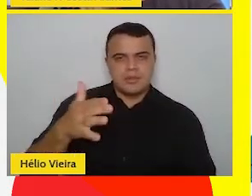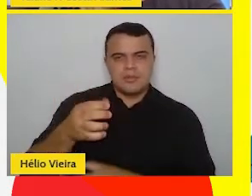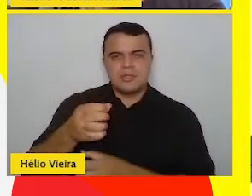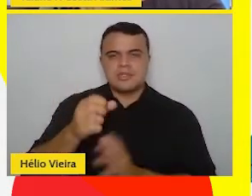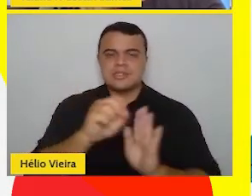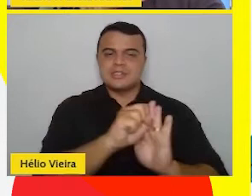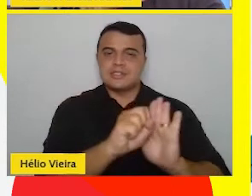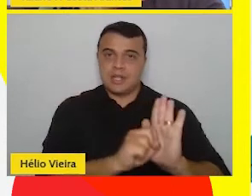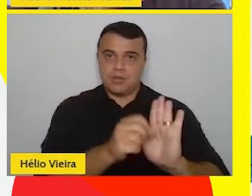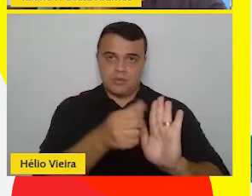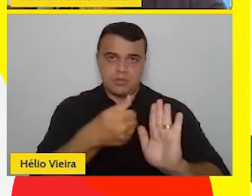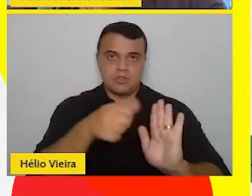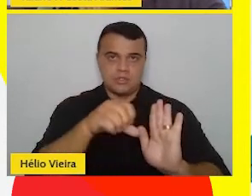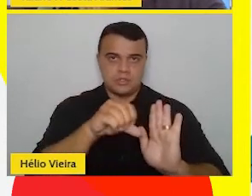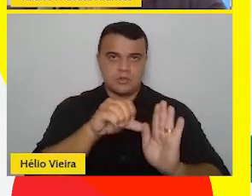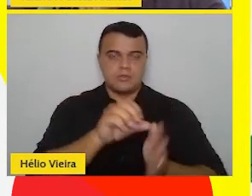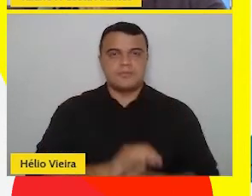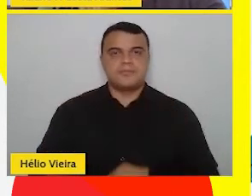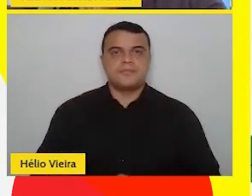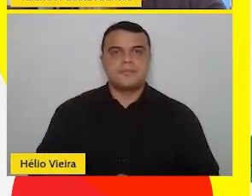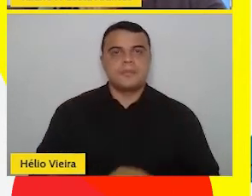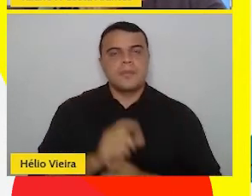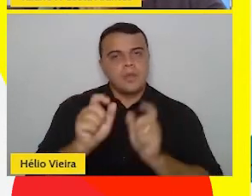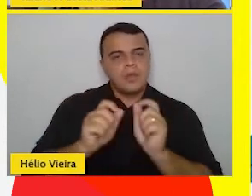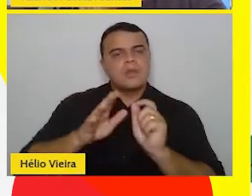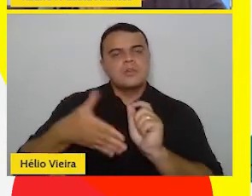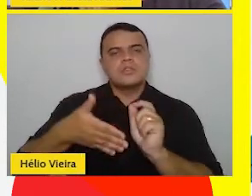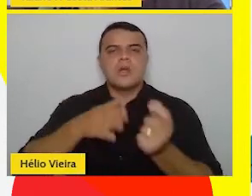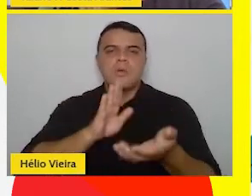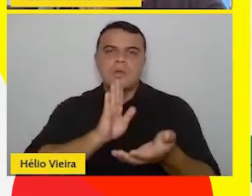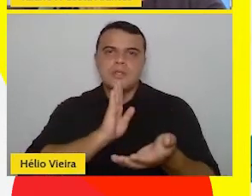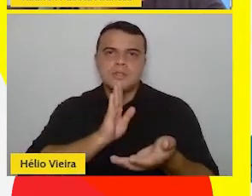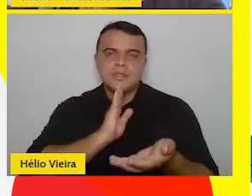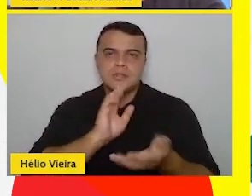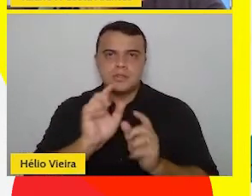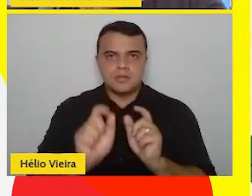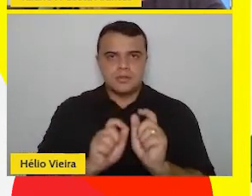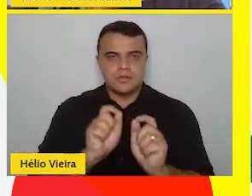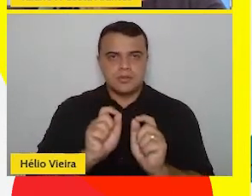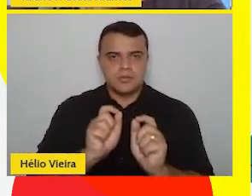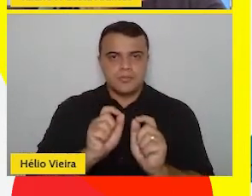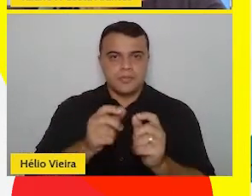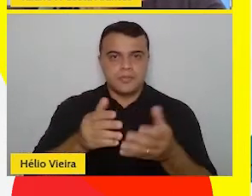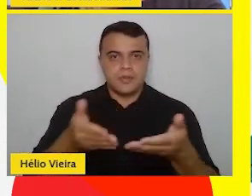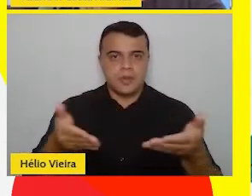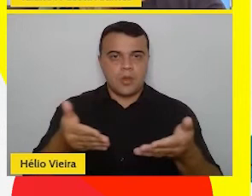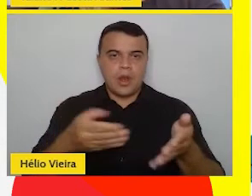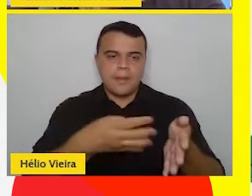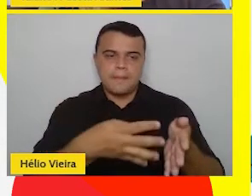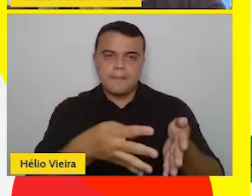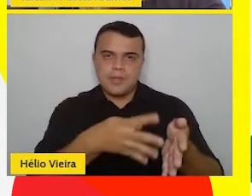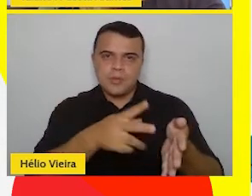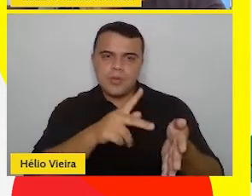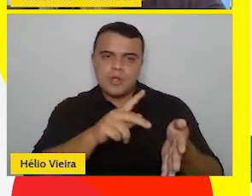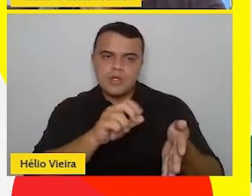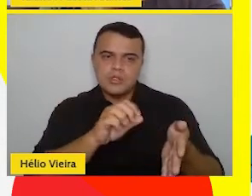século XIX, né? Então, ela também é conhecida como pintura de pontos,